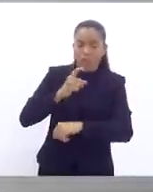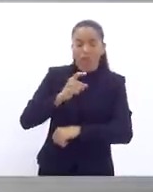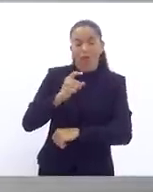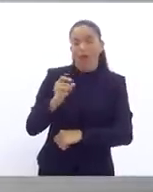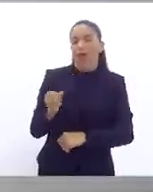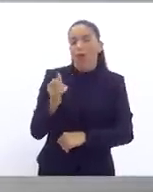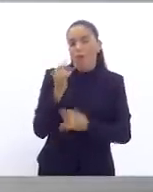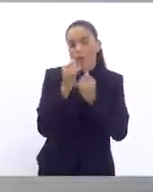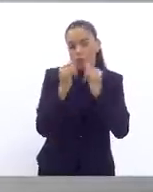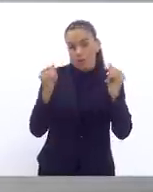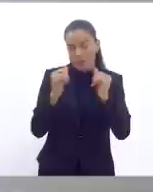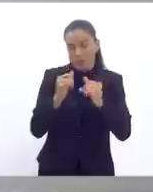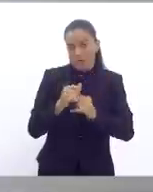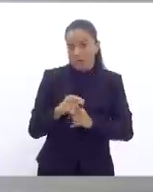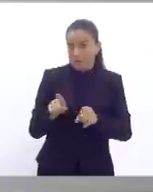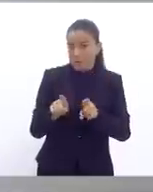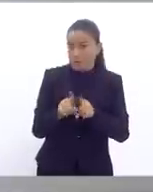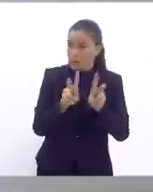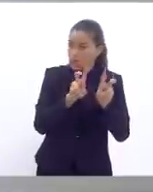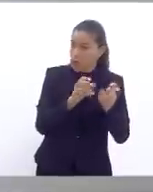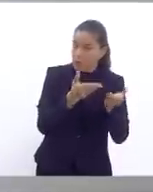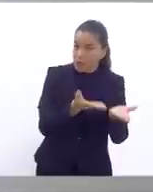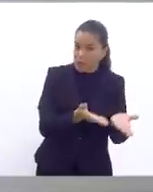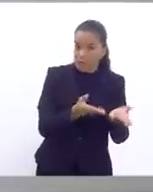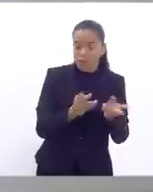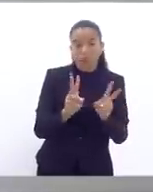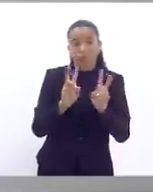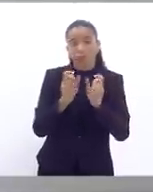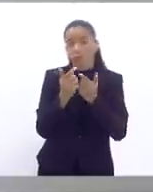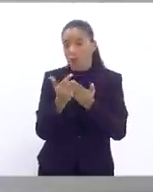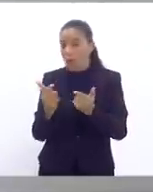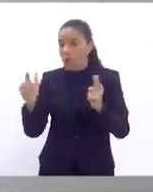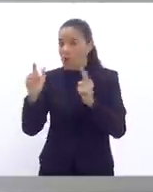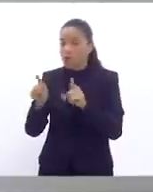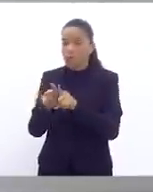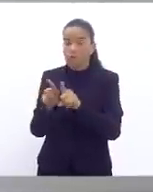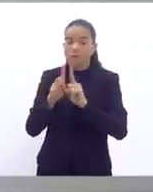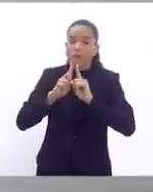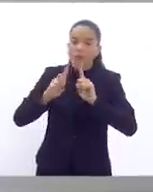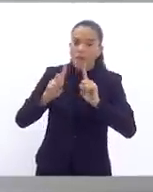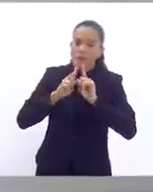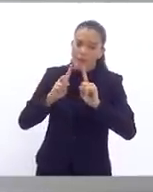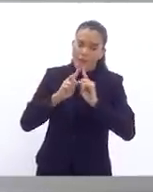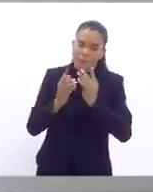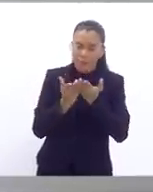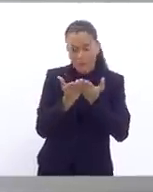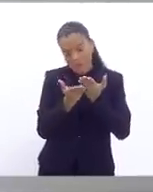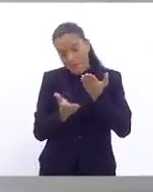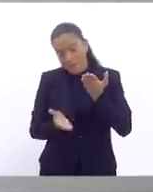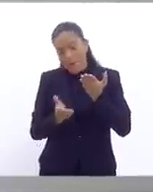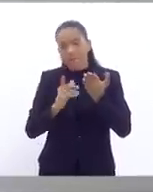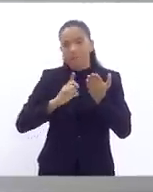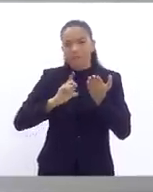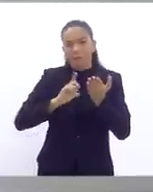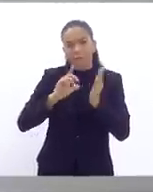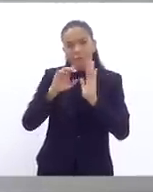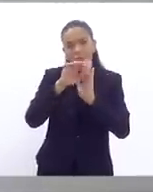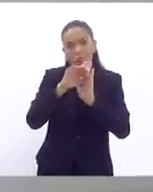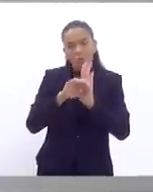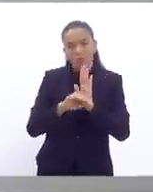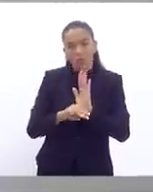então em cima disso e de outras reclamações que aqui nós listamos